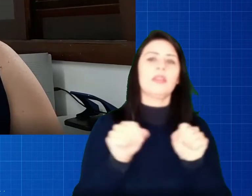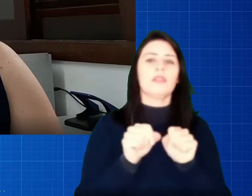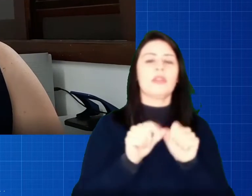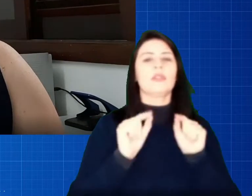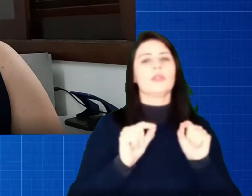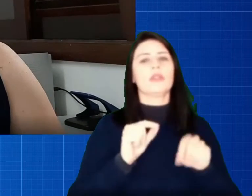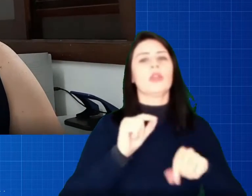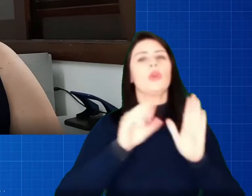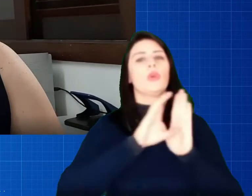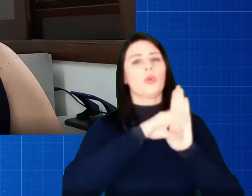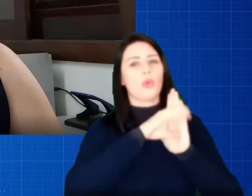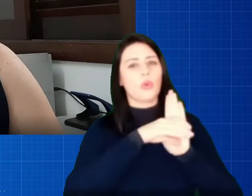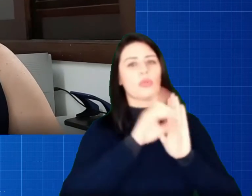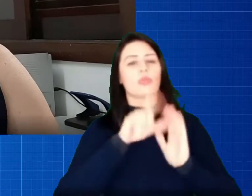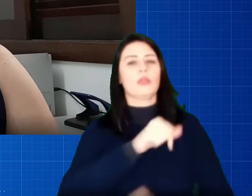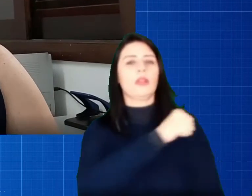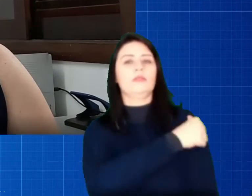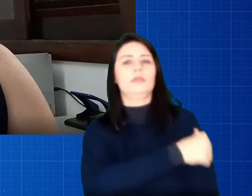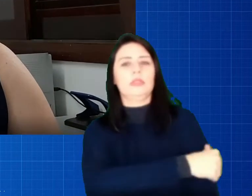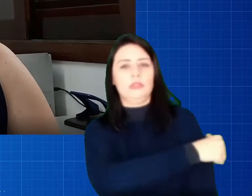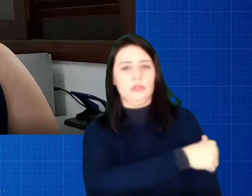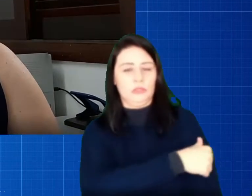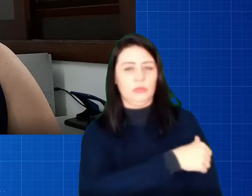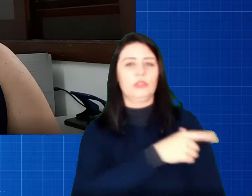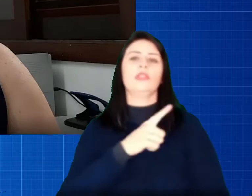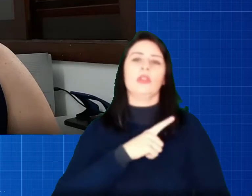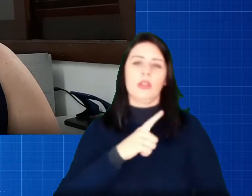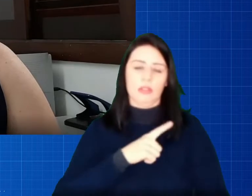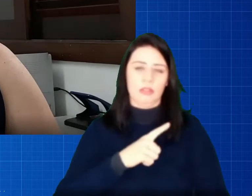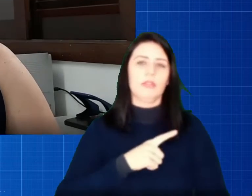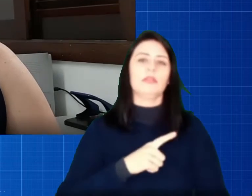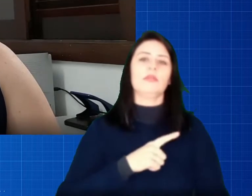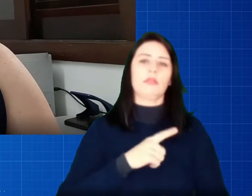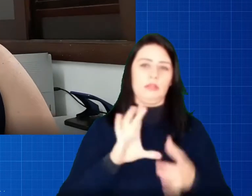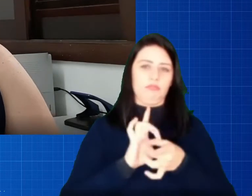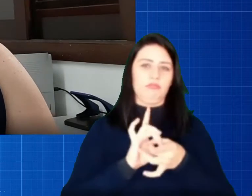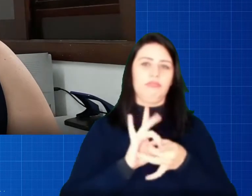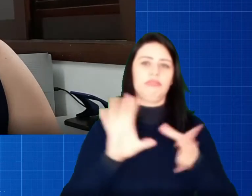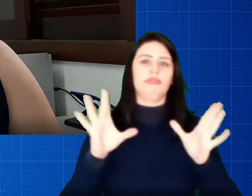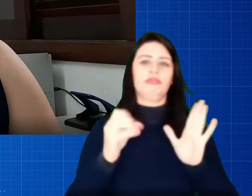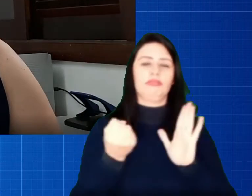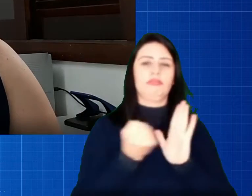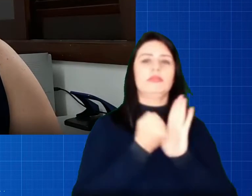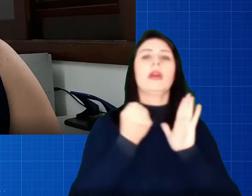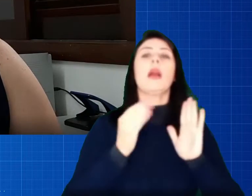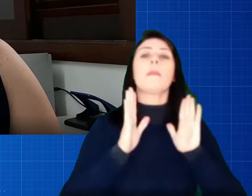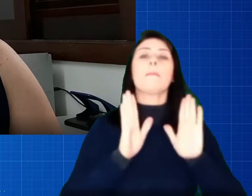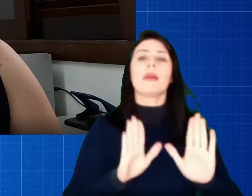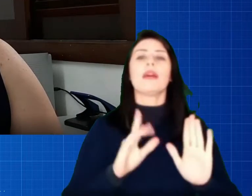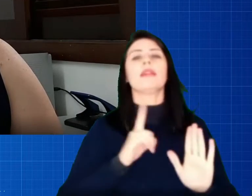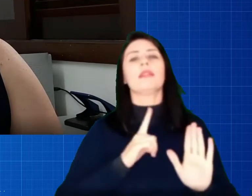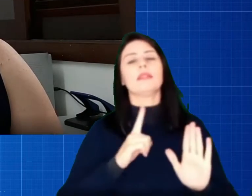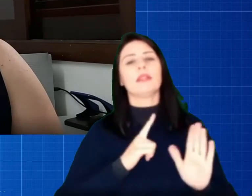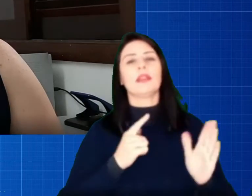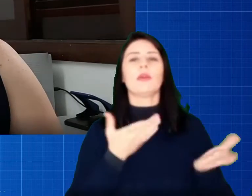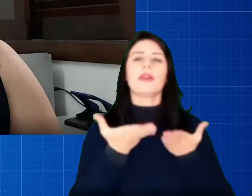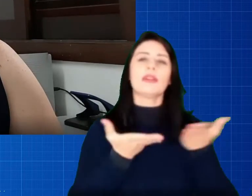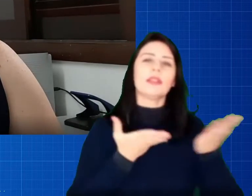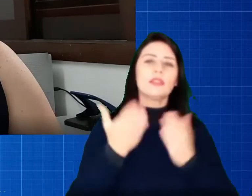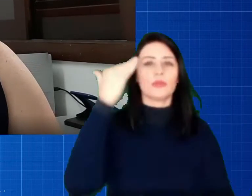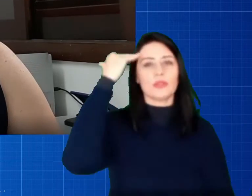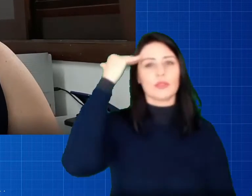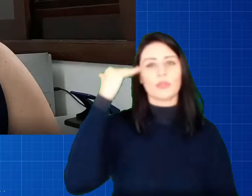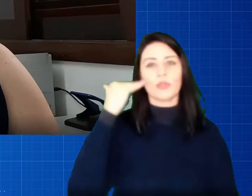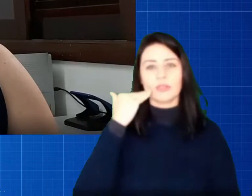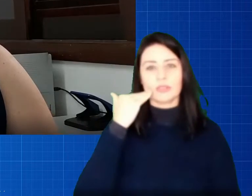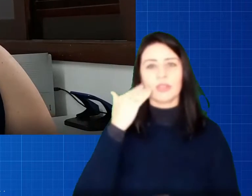eu faço a consulta de enfermagem, que ela é regulamentada pelo Corém e pelo COFEM, e faço atendimento aos adolescentes